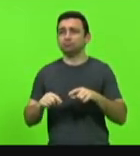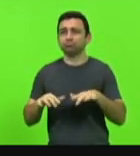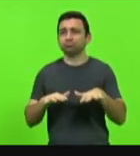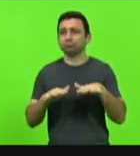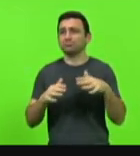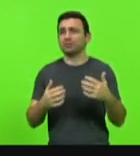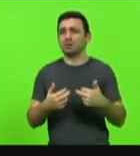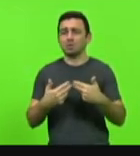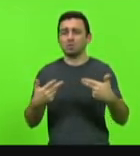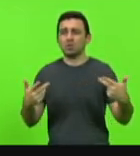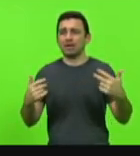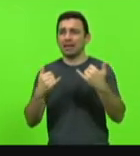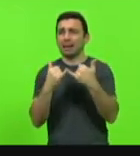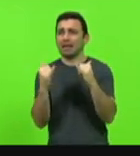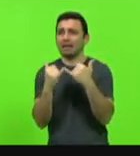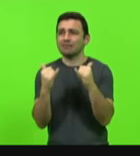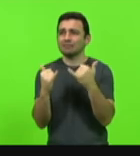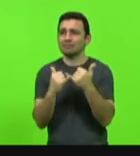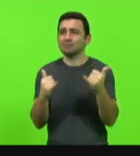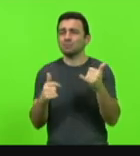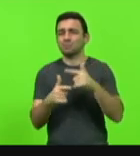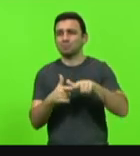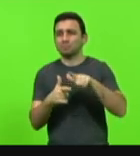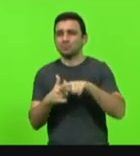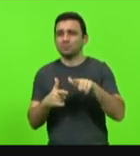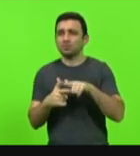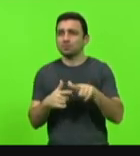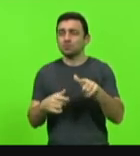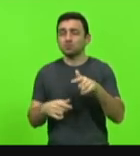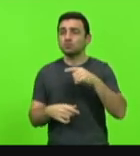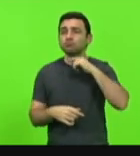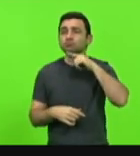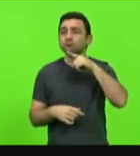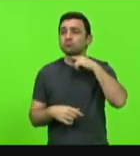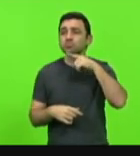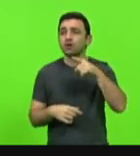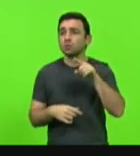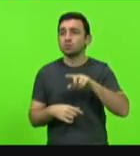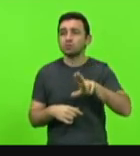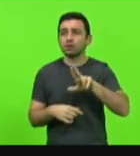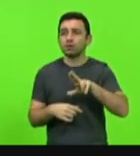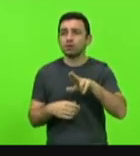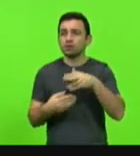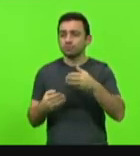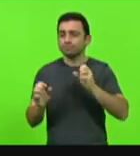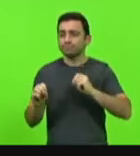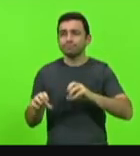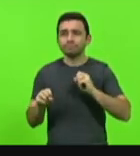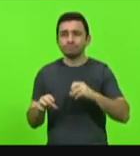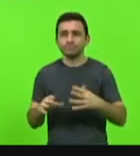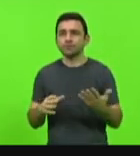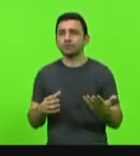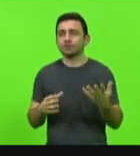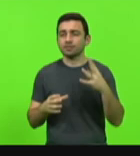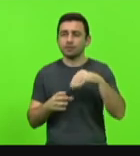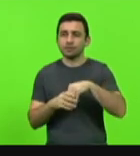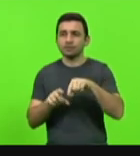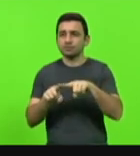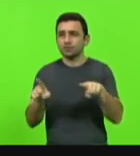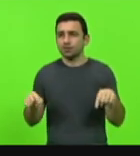parte elétrica e impossibilitando o uso das salas de aula para estudo, essa lamentável situação aí